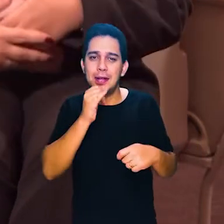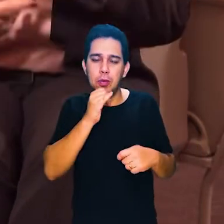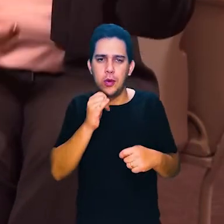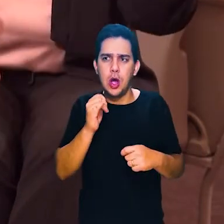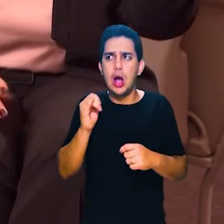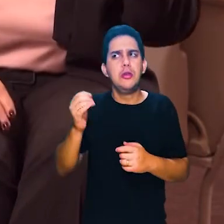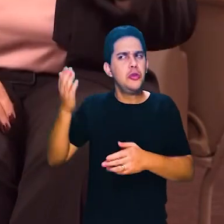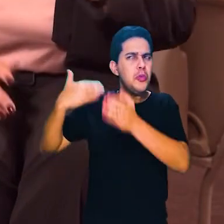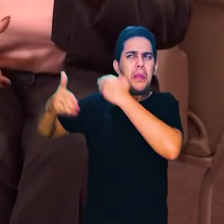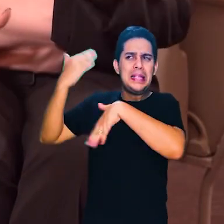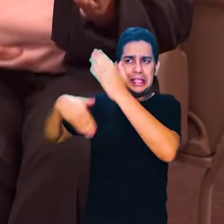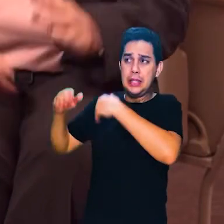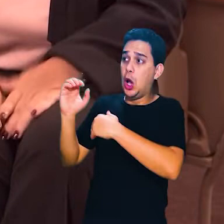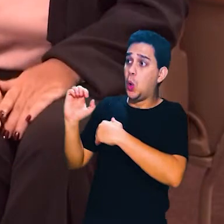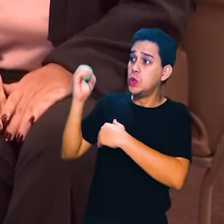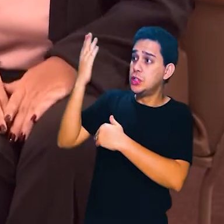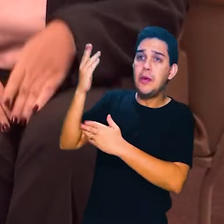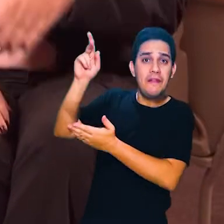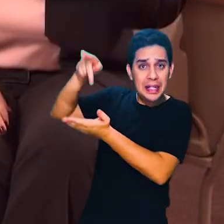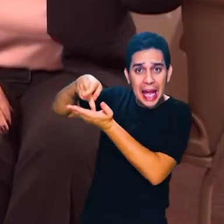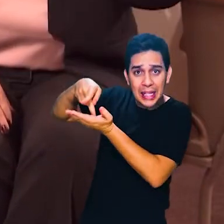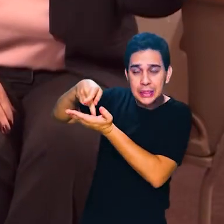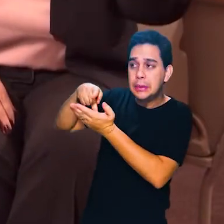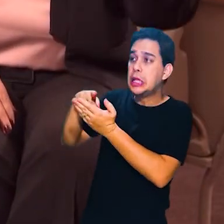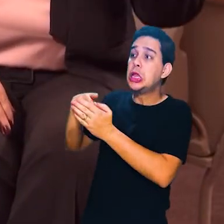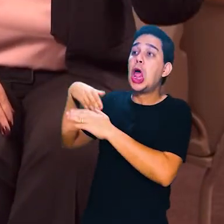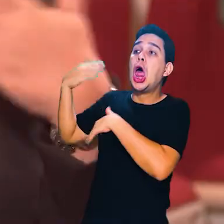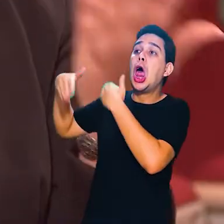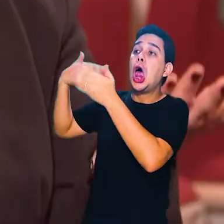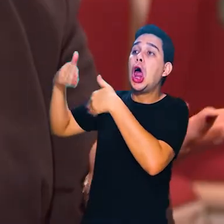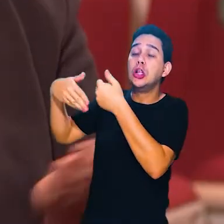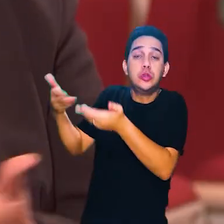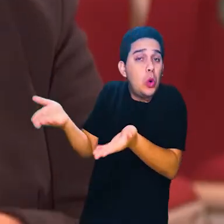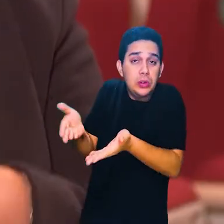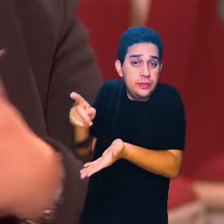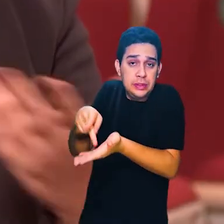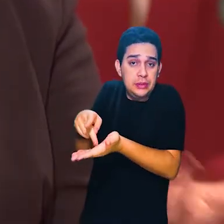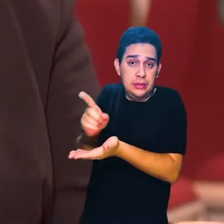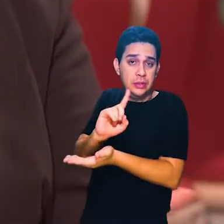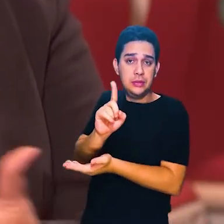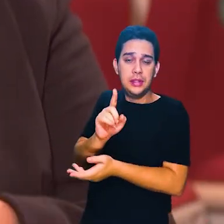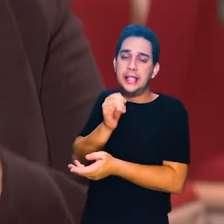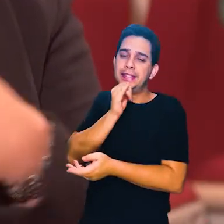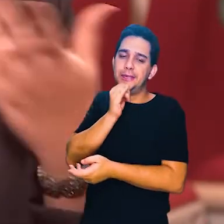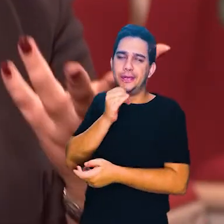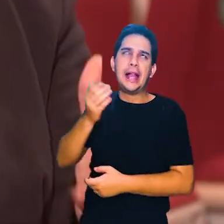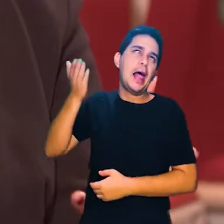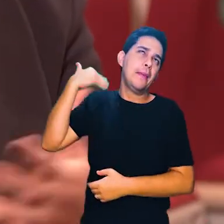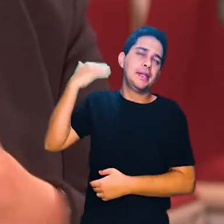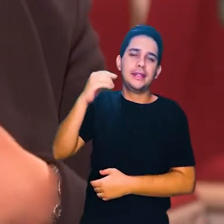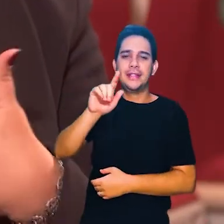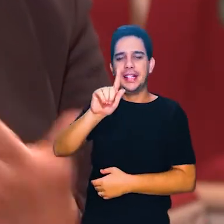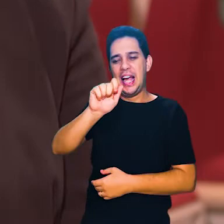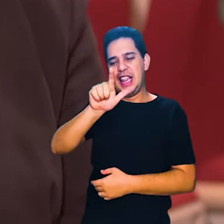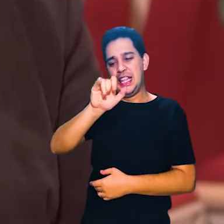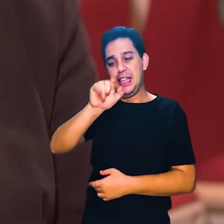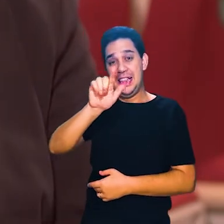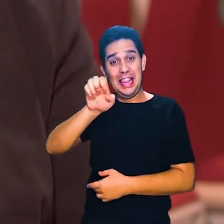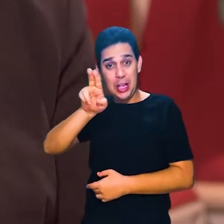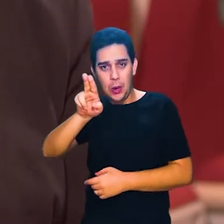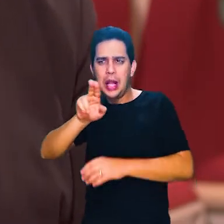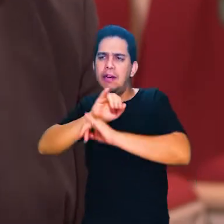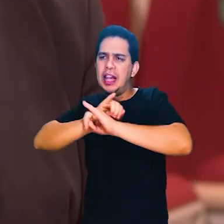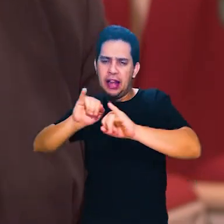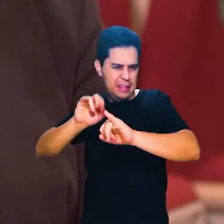na época de Galileu se considerava verdade que o Sol girava em torno da